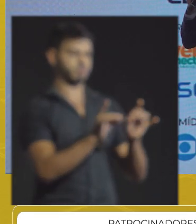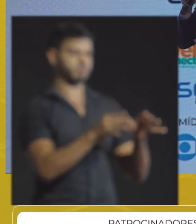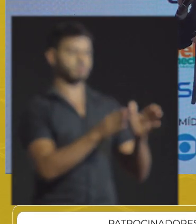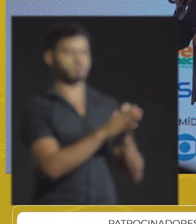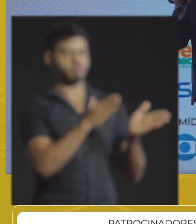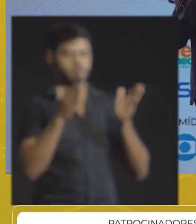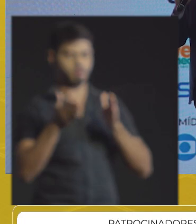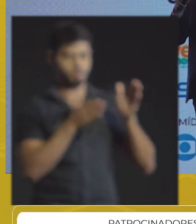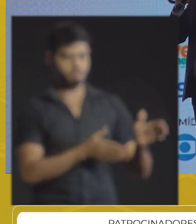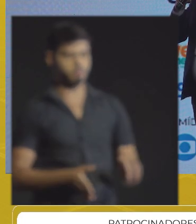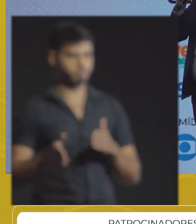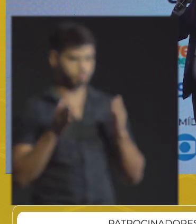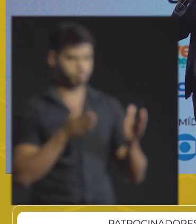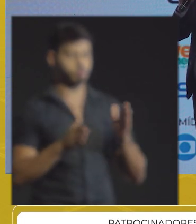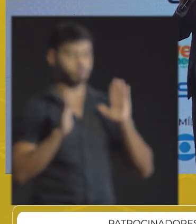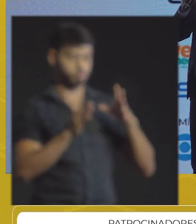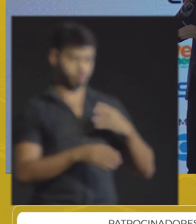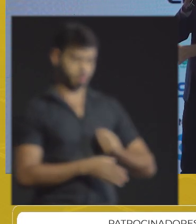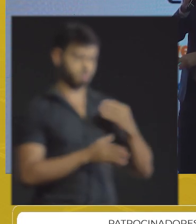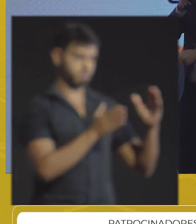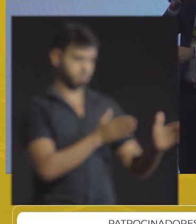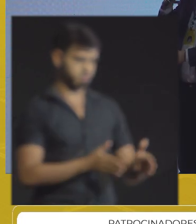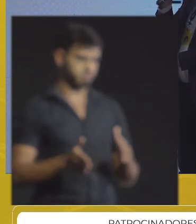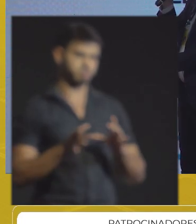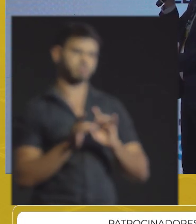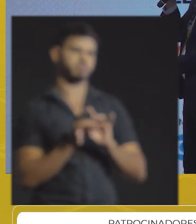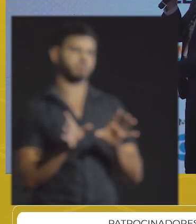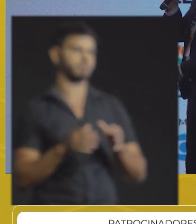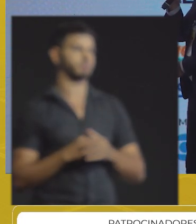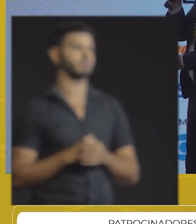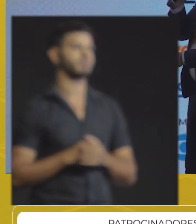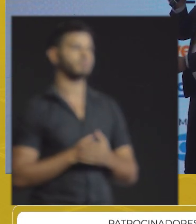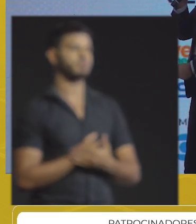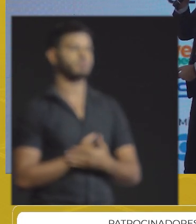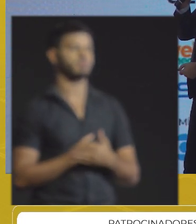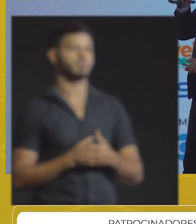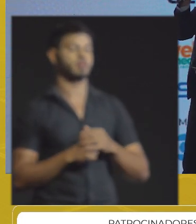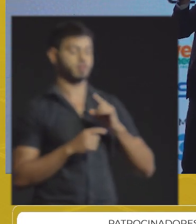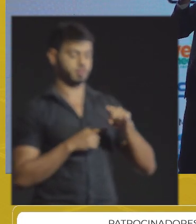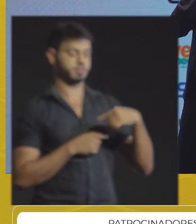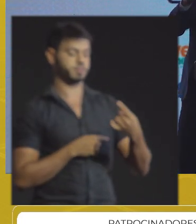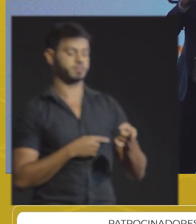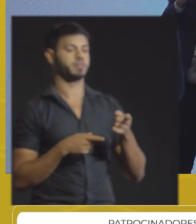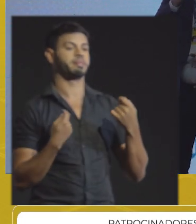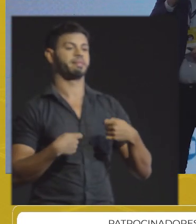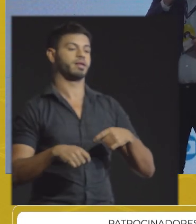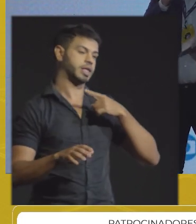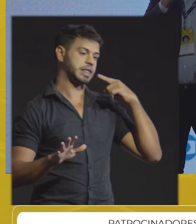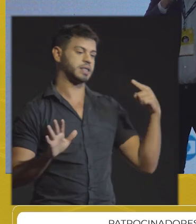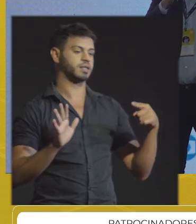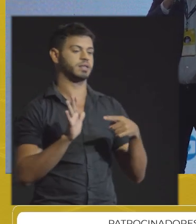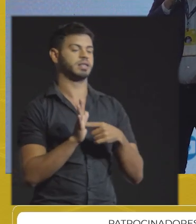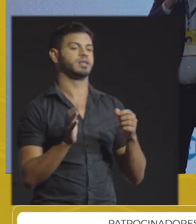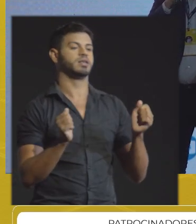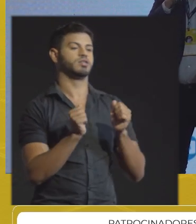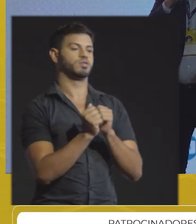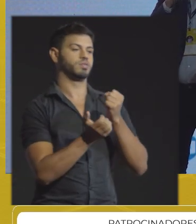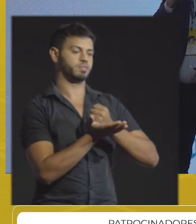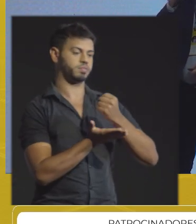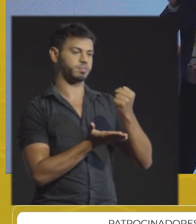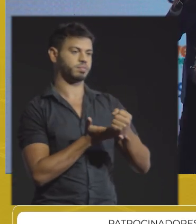produtor seja já estando no mercado livre para aut produtor depois você precisa denunciar o contrato junto a